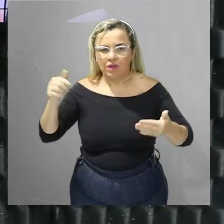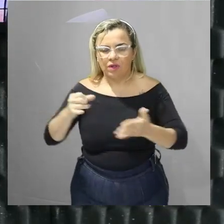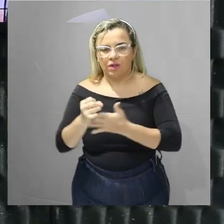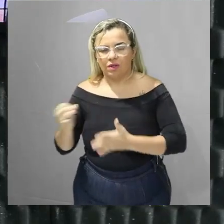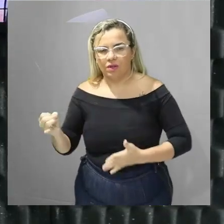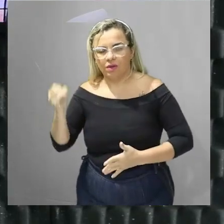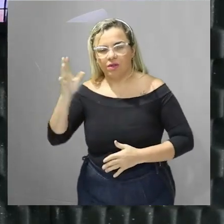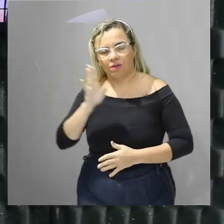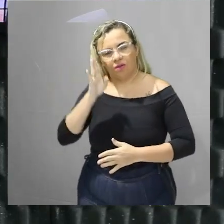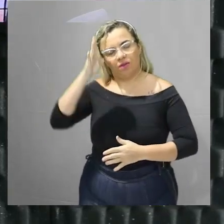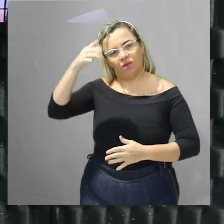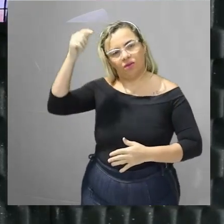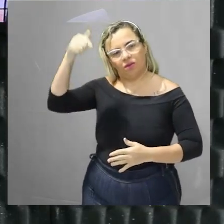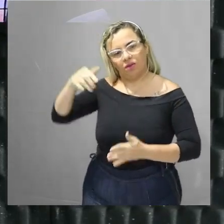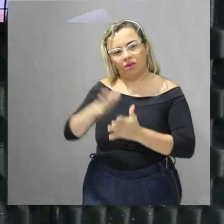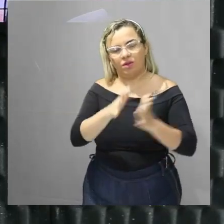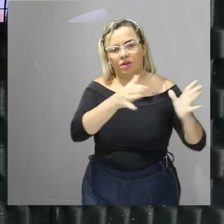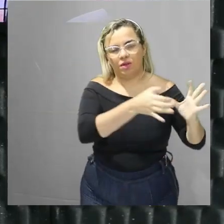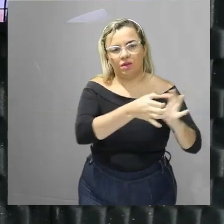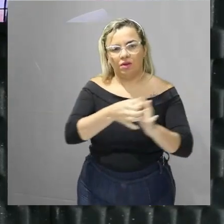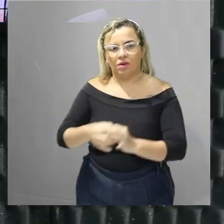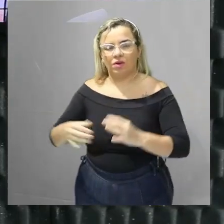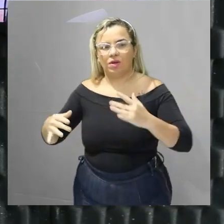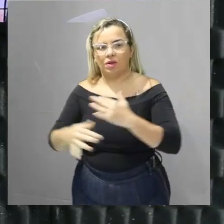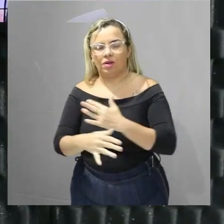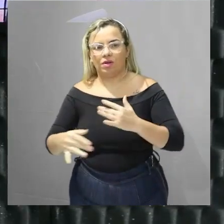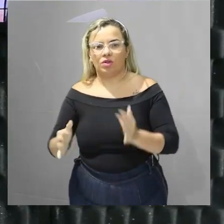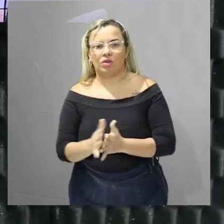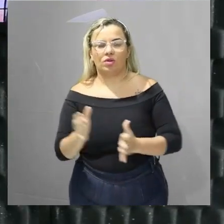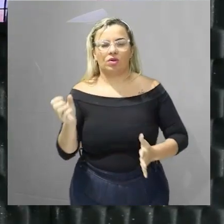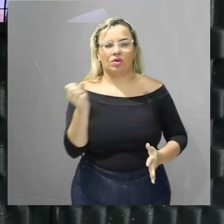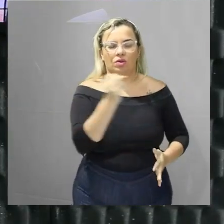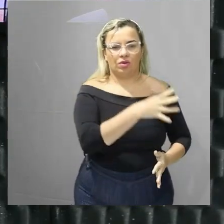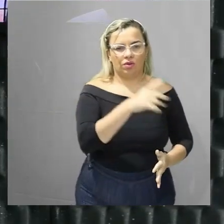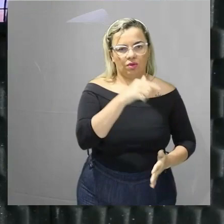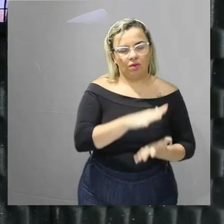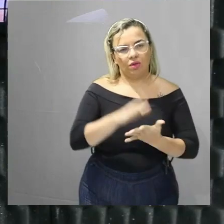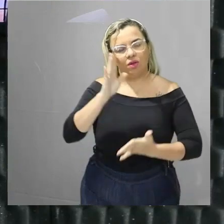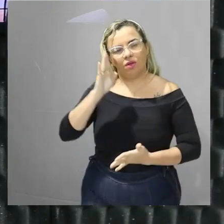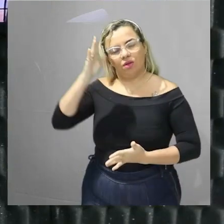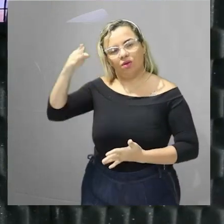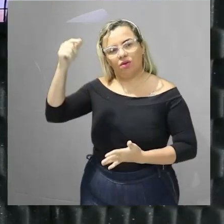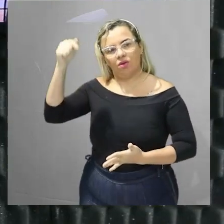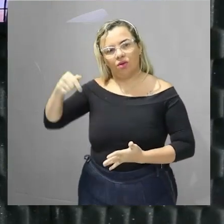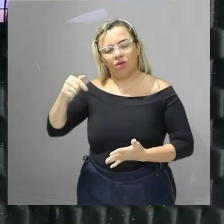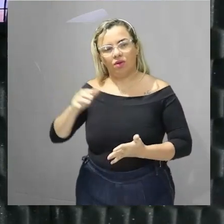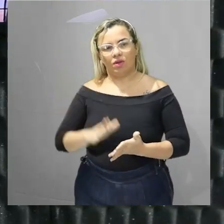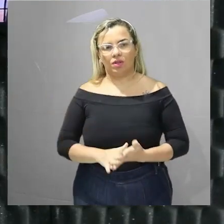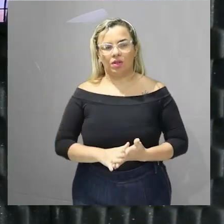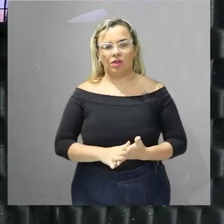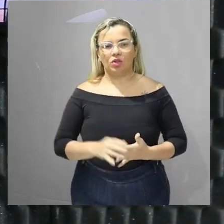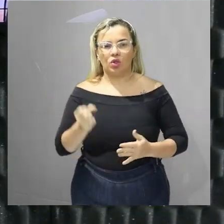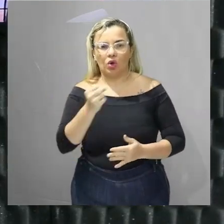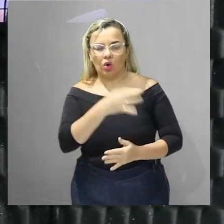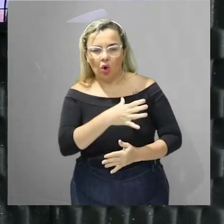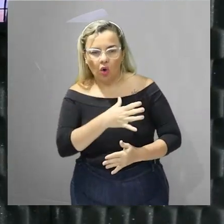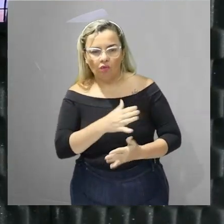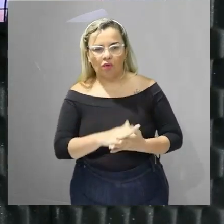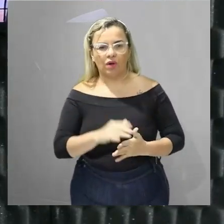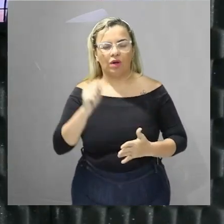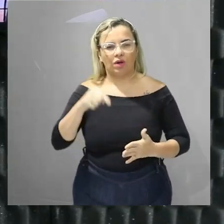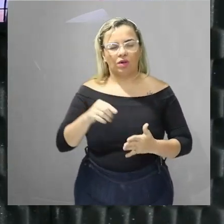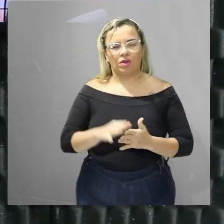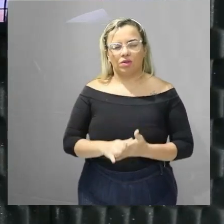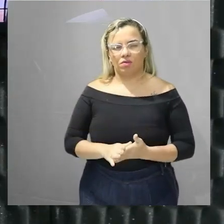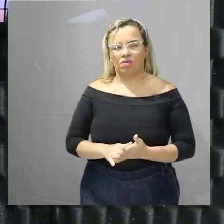importante, principalmente no contexto da urbanização moderna, né? Principalmente na urbanização contemporânea. Então, se você